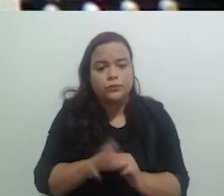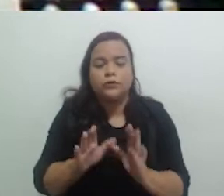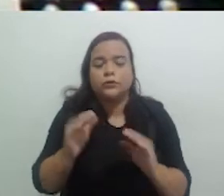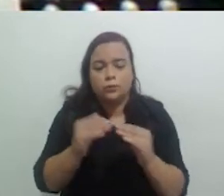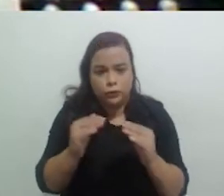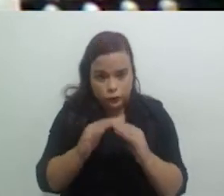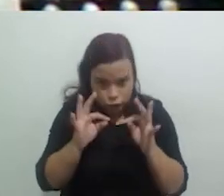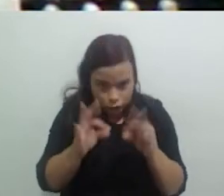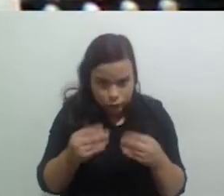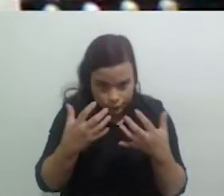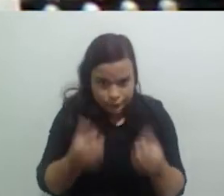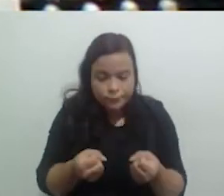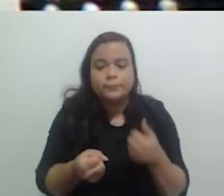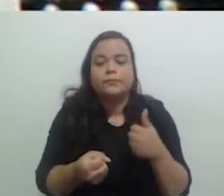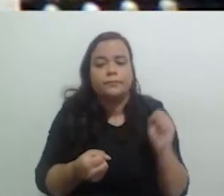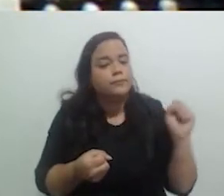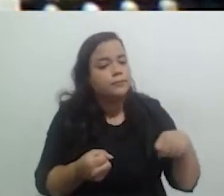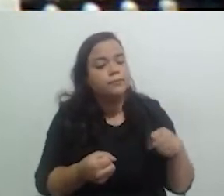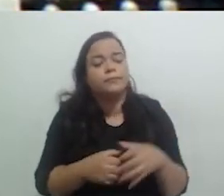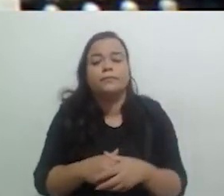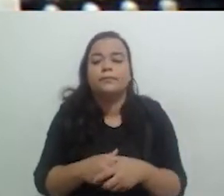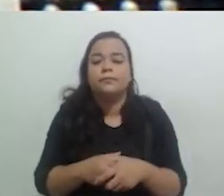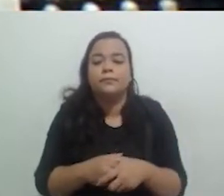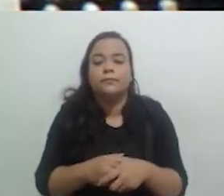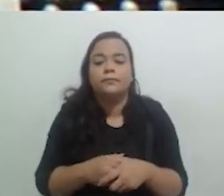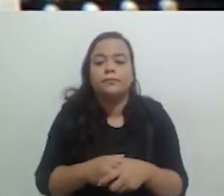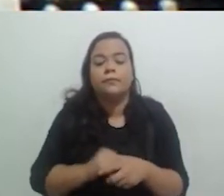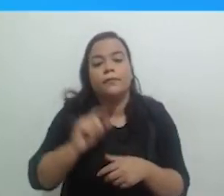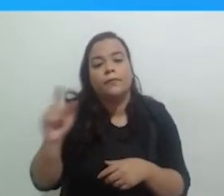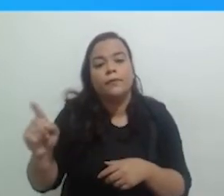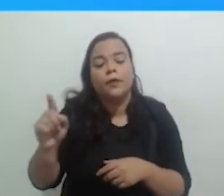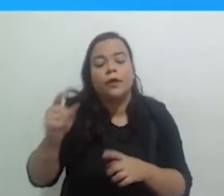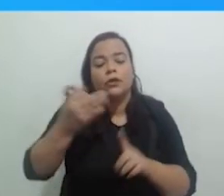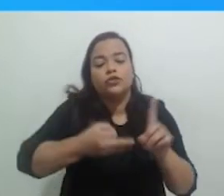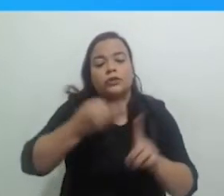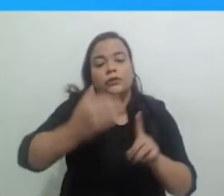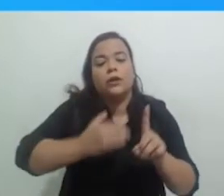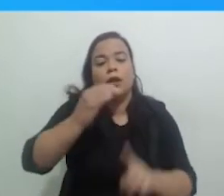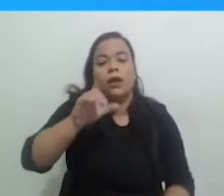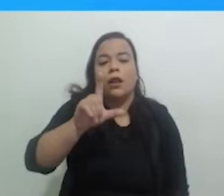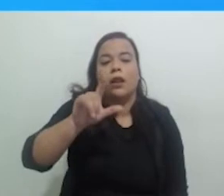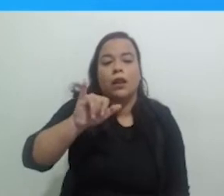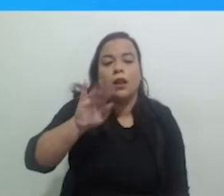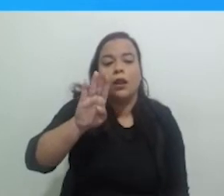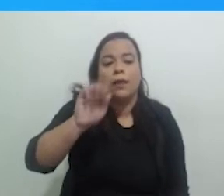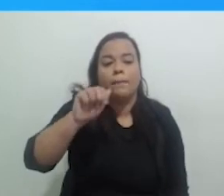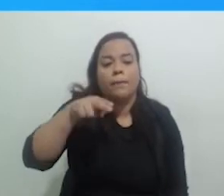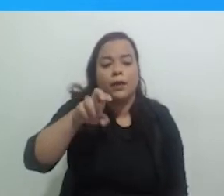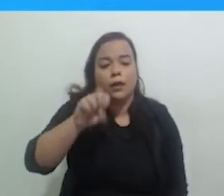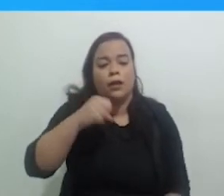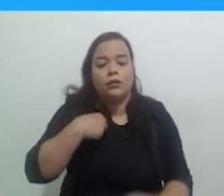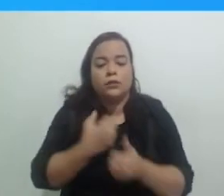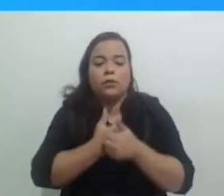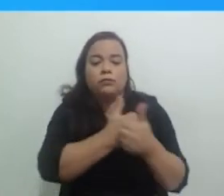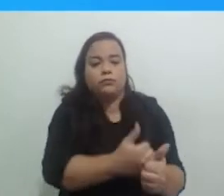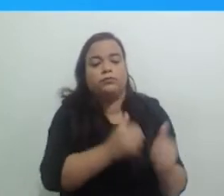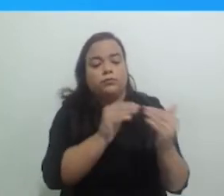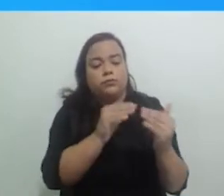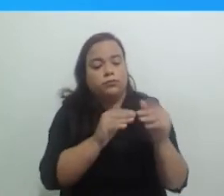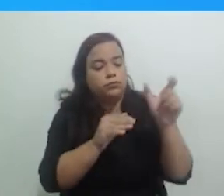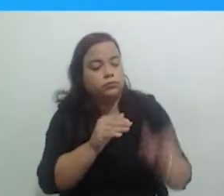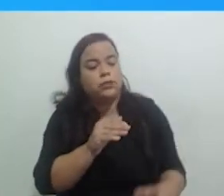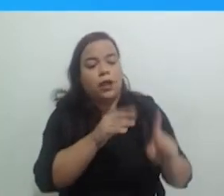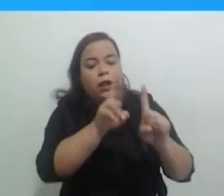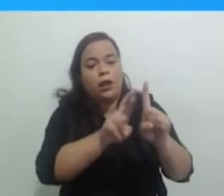Sim. Desembargador Ibanez. Concordo com o relator, presidente. Relator,